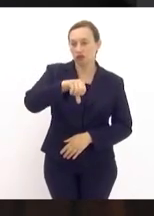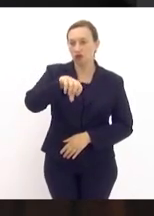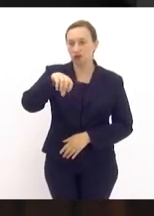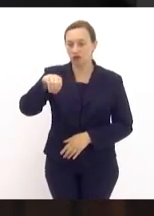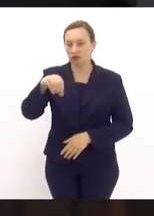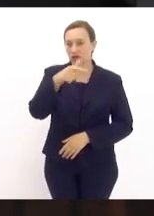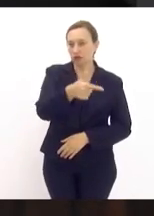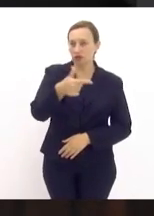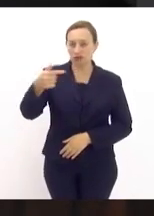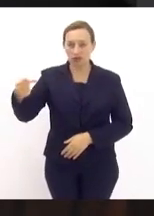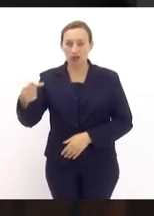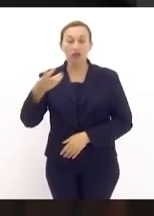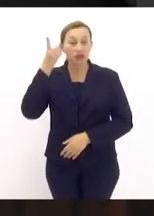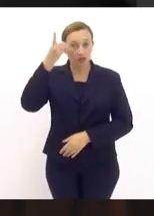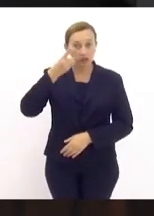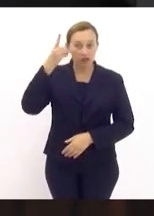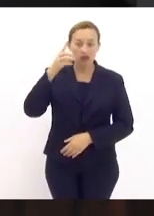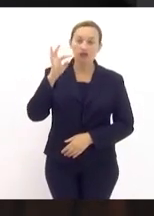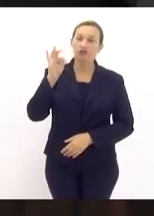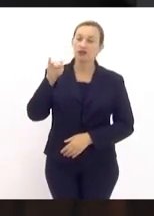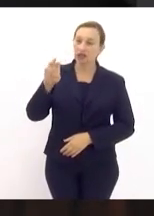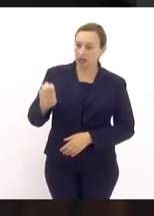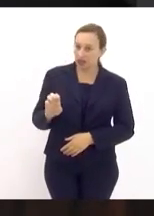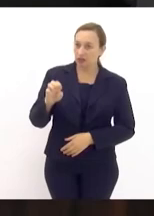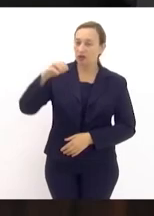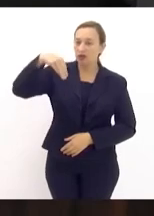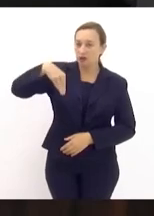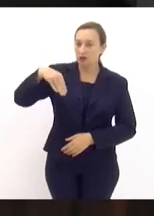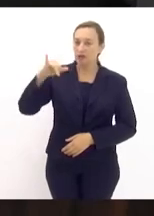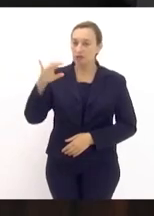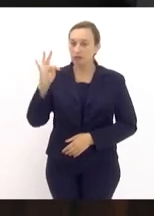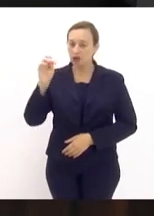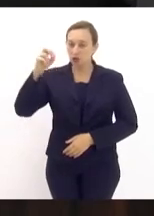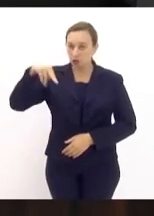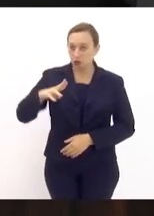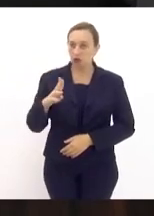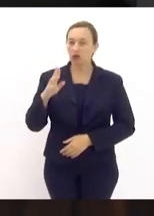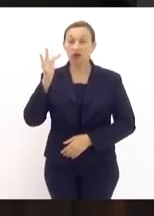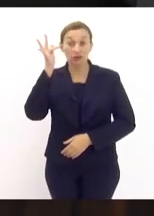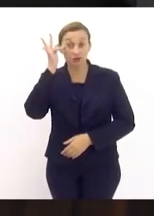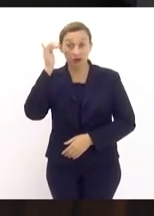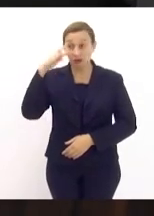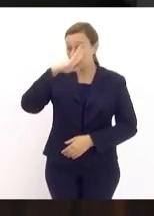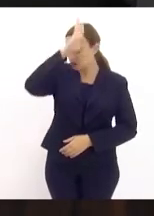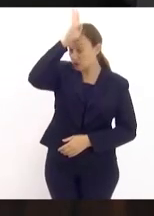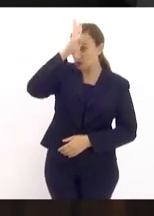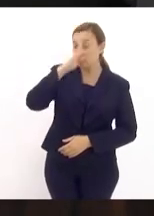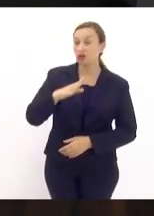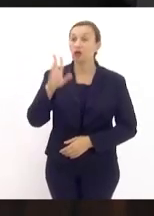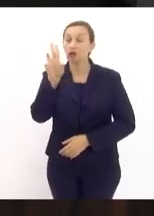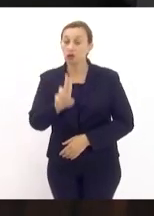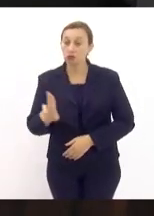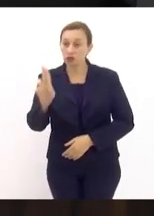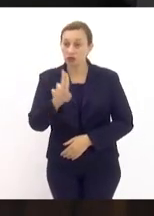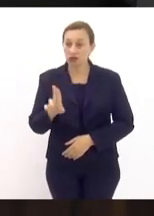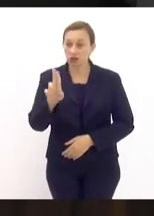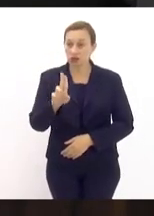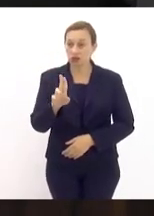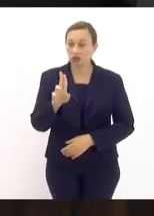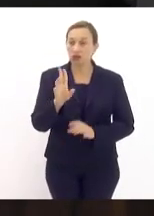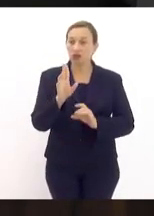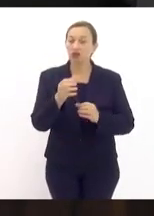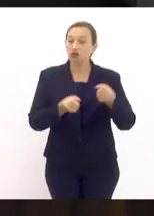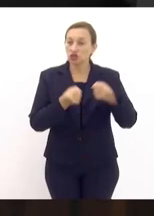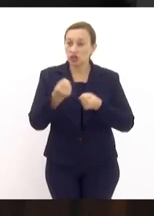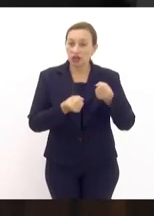2017, de autoria dos deputados Felipe Soares, Milton Rangel e Flávio Bolsonaro, que dispõe sobre a utilização de veículos abandonados